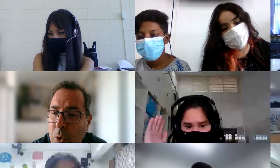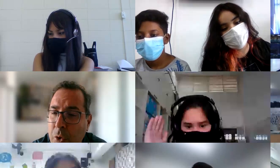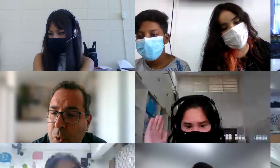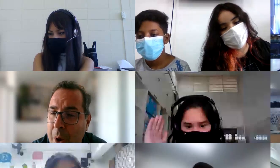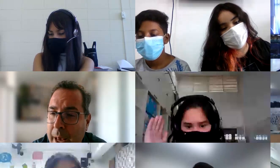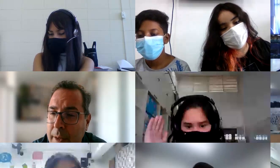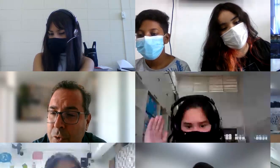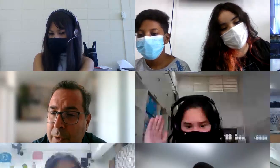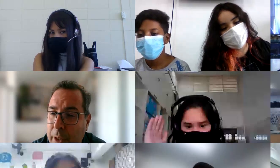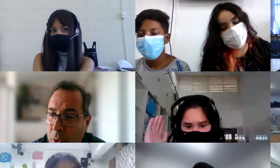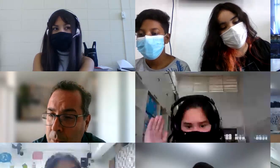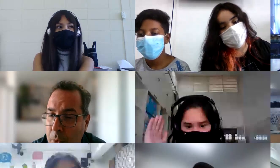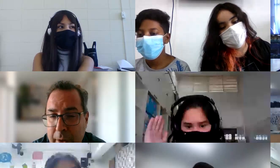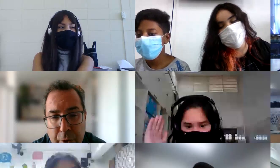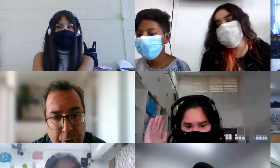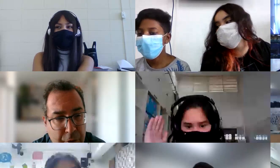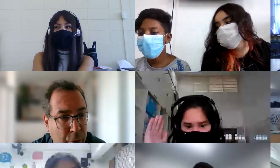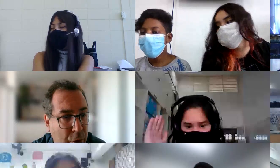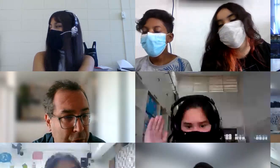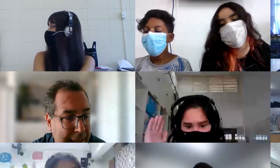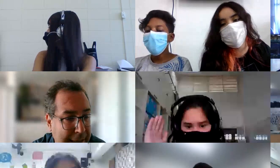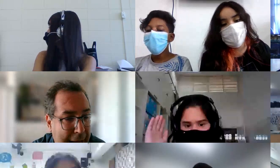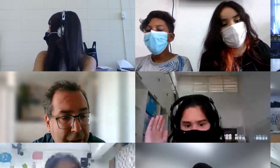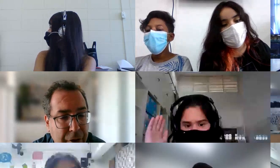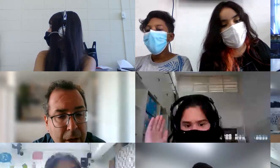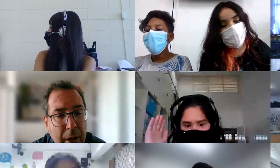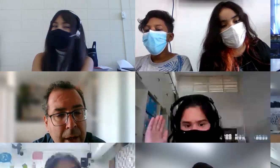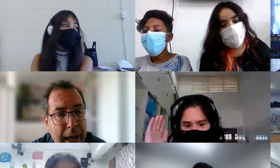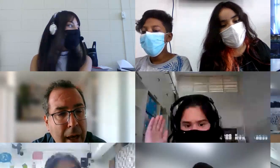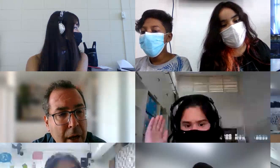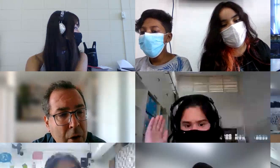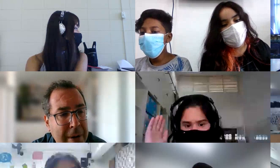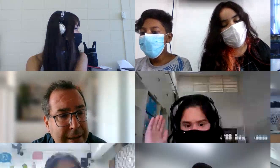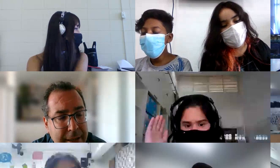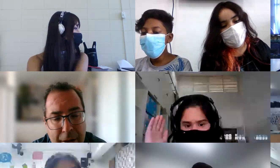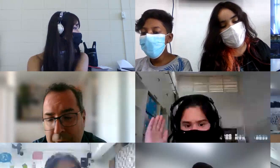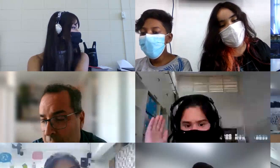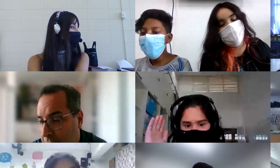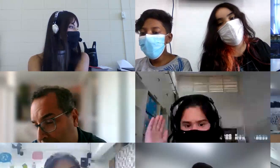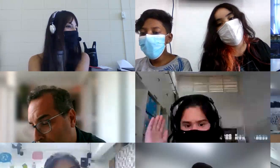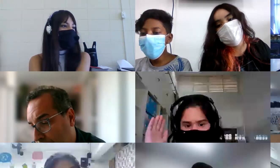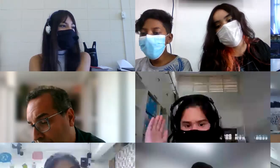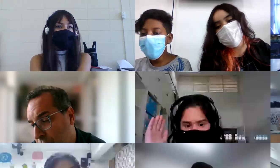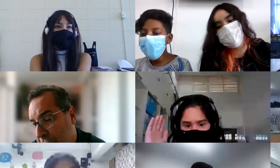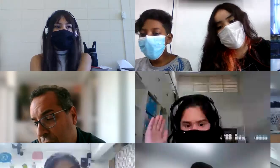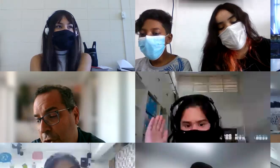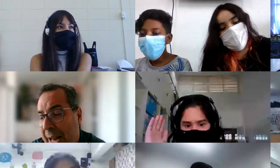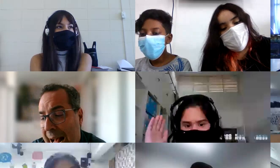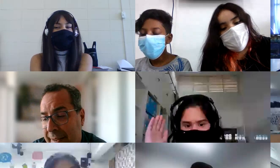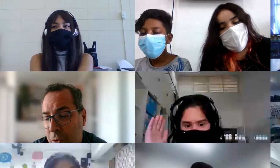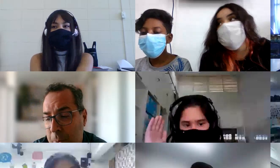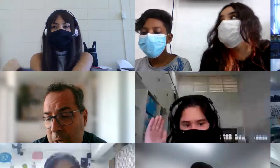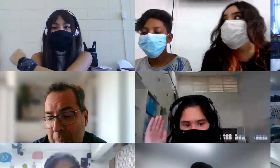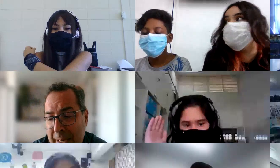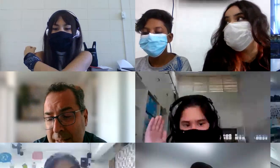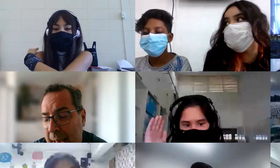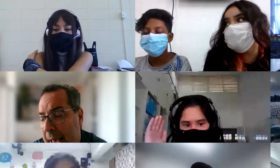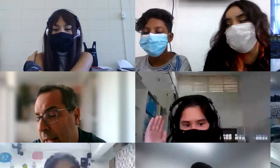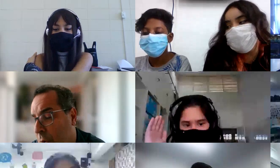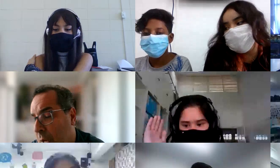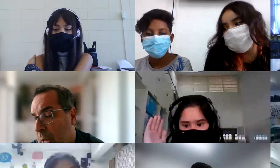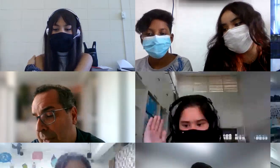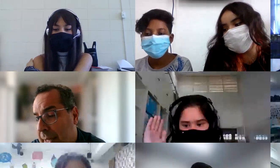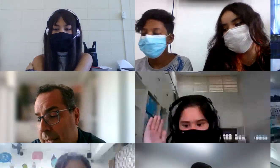uns encontros com eles, junta todo mundo, vocês são todos da tarde, né? Uma sexta-feira não vai dar, talvez não seja esse horário, seja um pouquinho